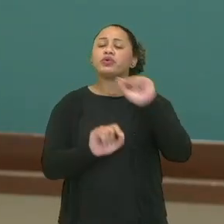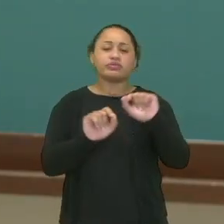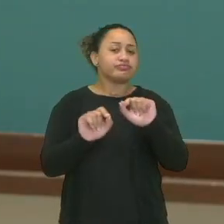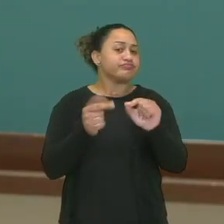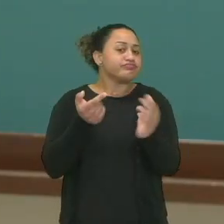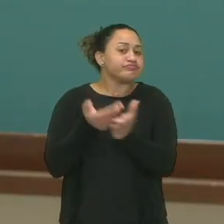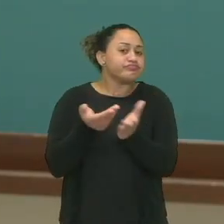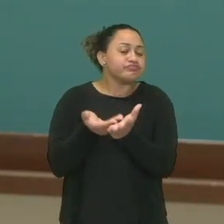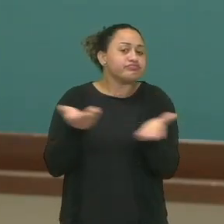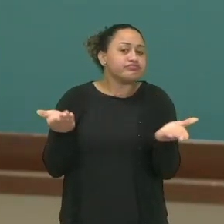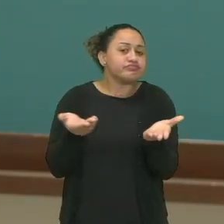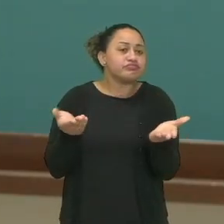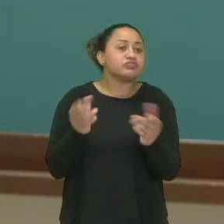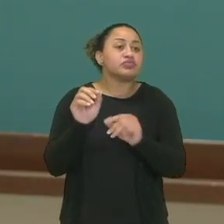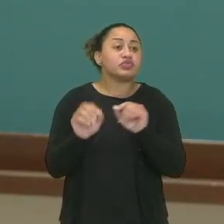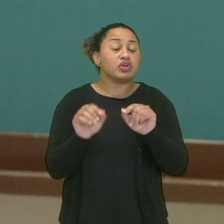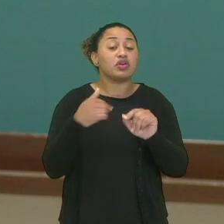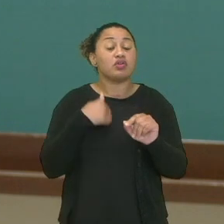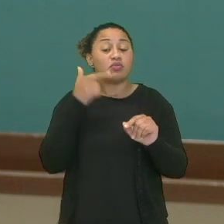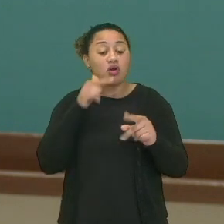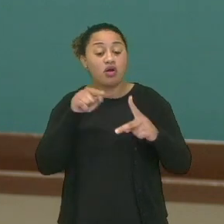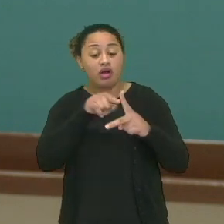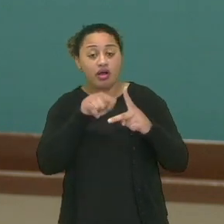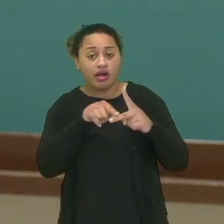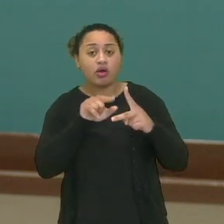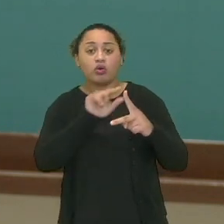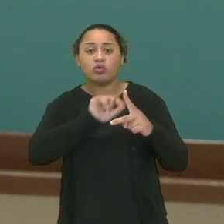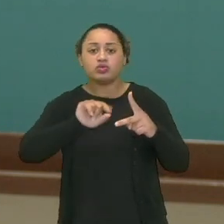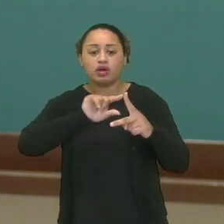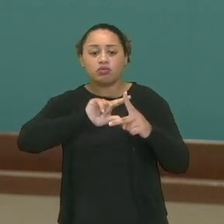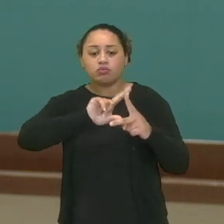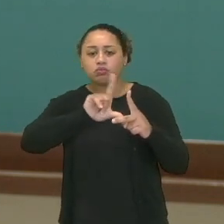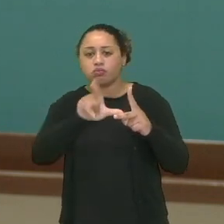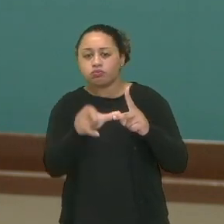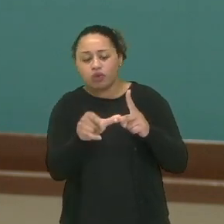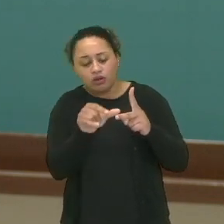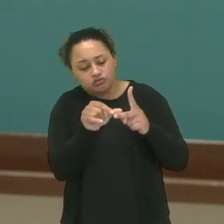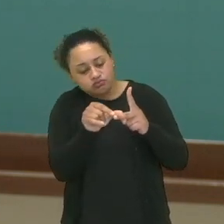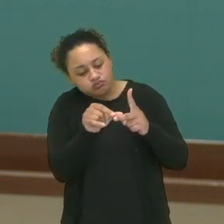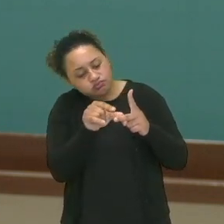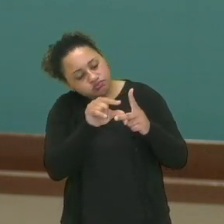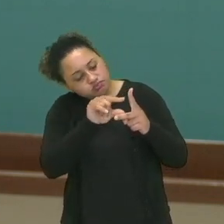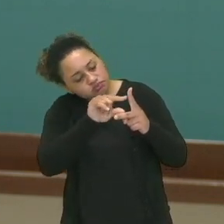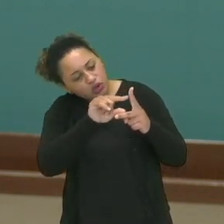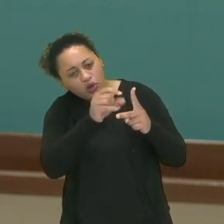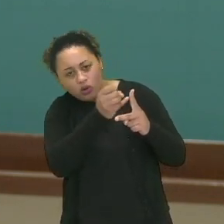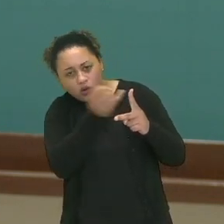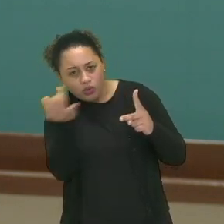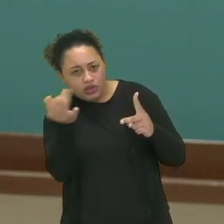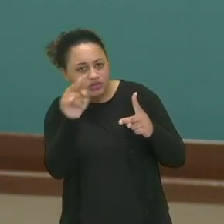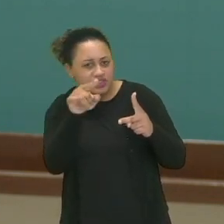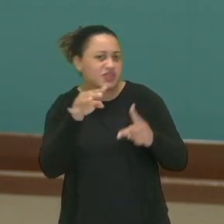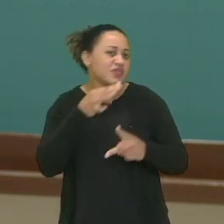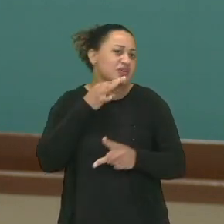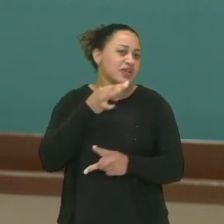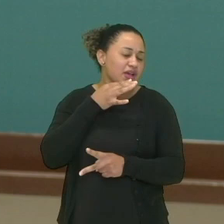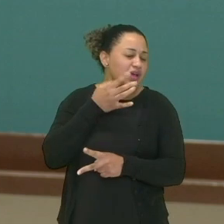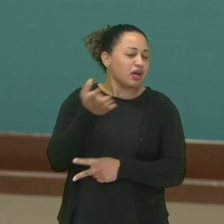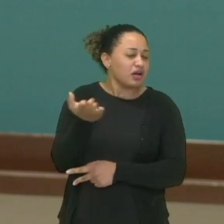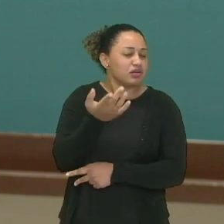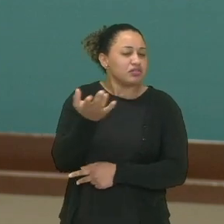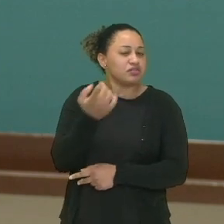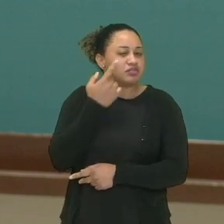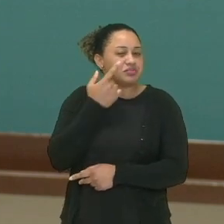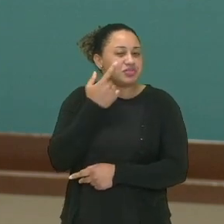estudar nesta aula? Medir ângulos usando o transferidor. Você conhece o transferidor? Então vamos explorar um pouquinho